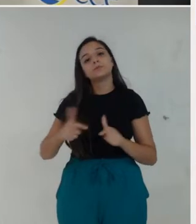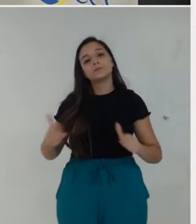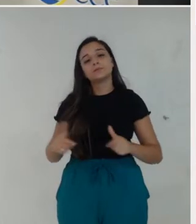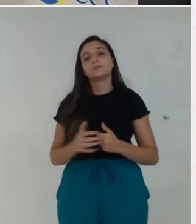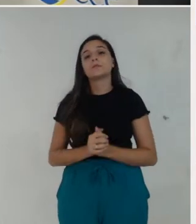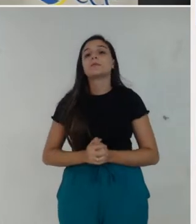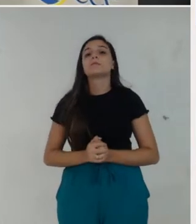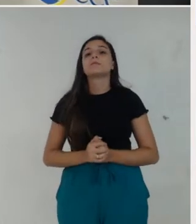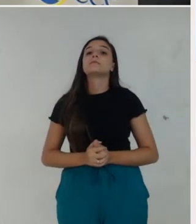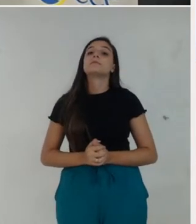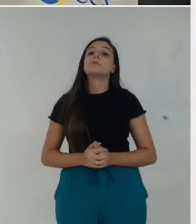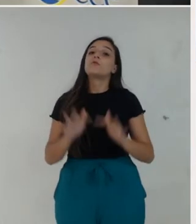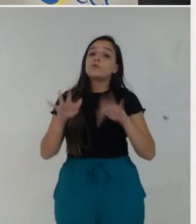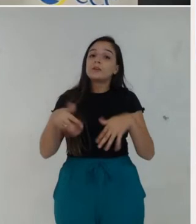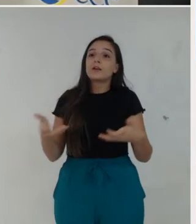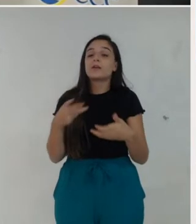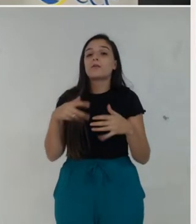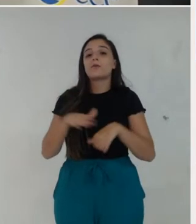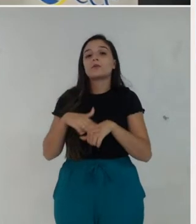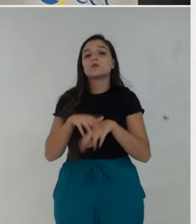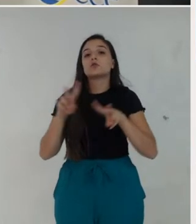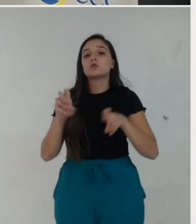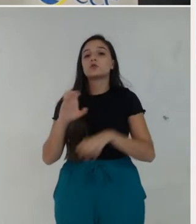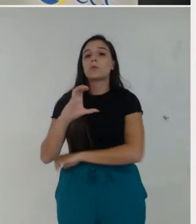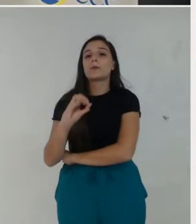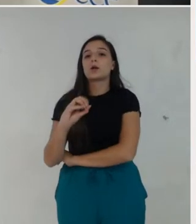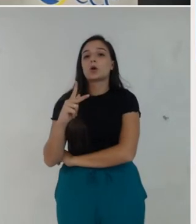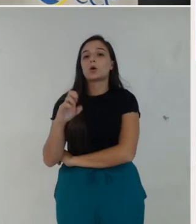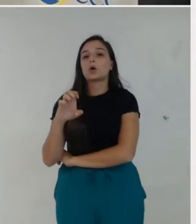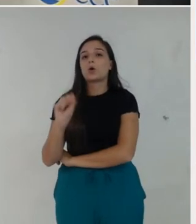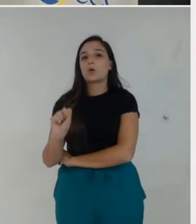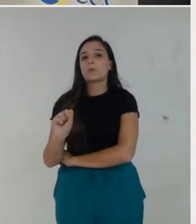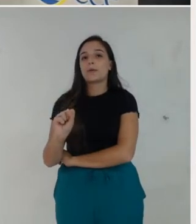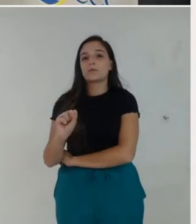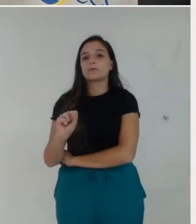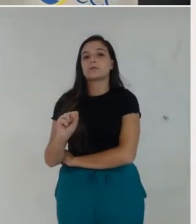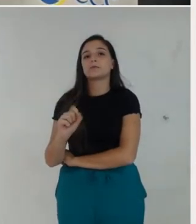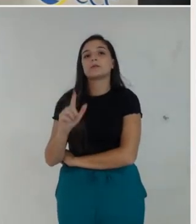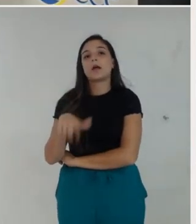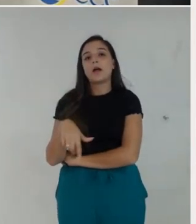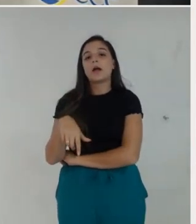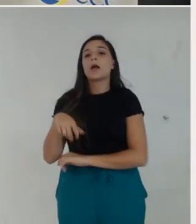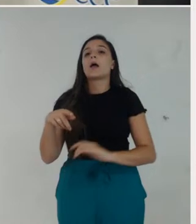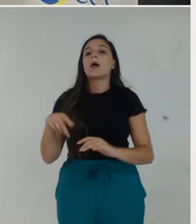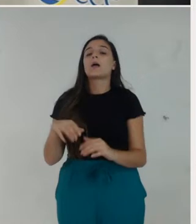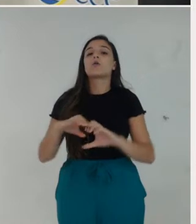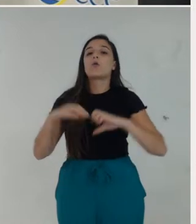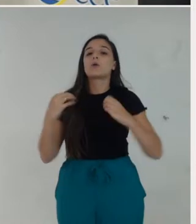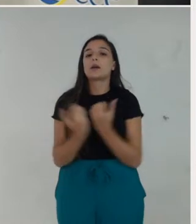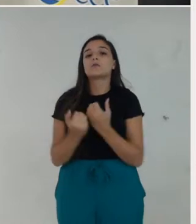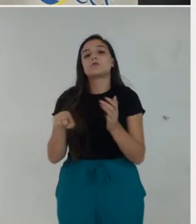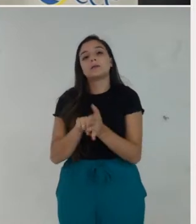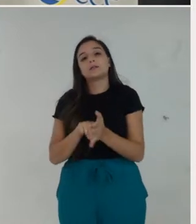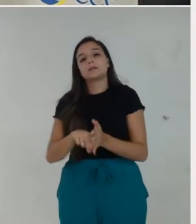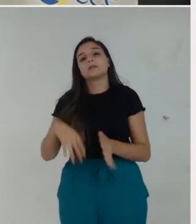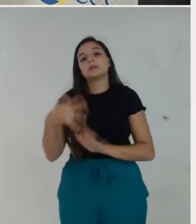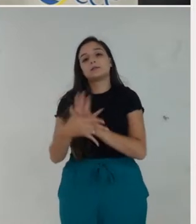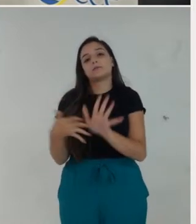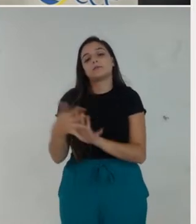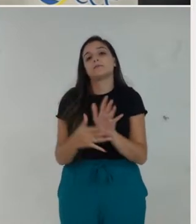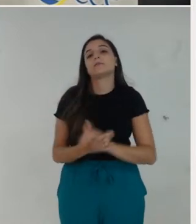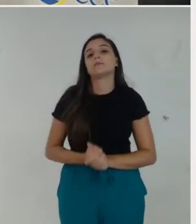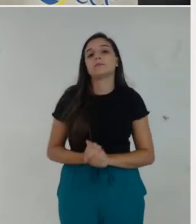COPELS. O COPELS são os congressos de pesquisas em línguas de sinais. Nós temos aí a origem